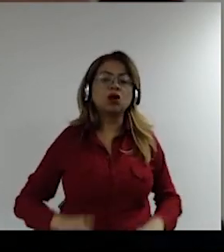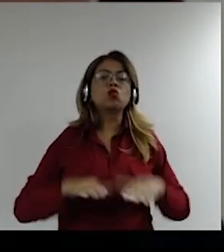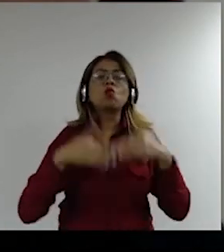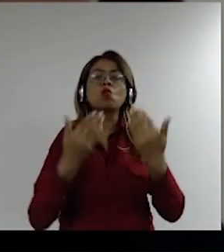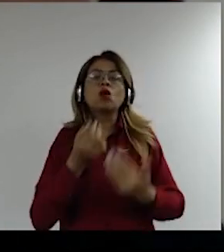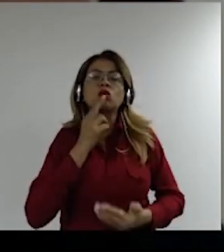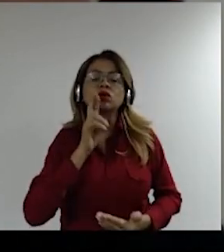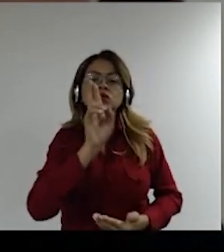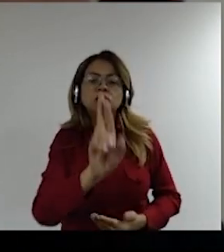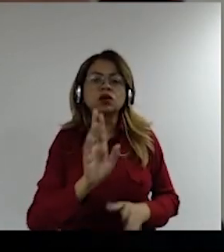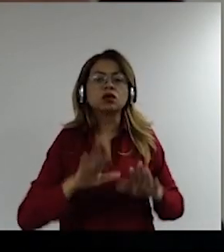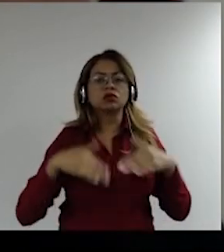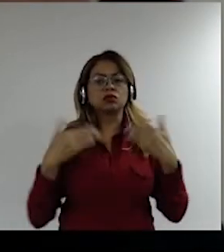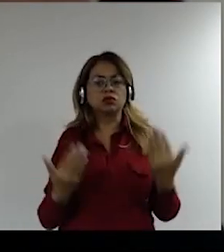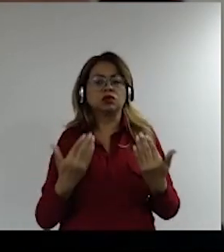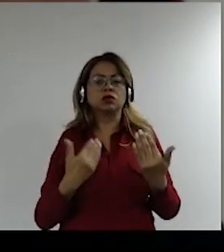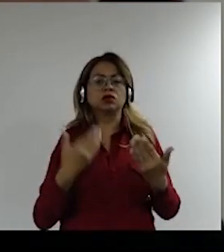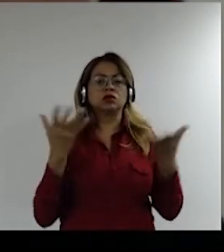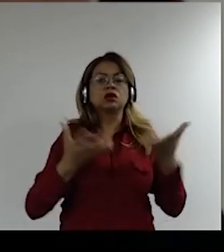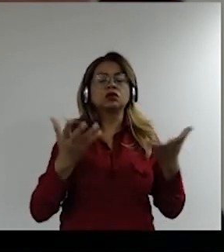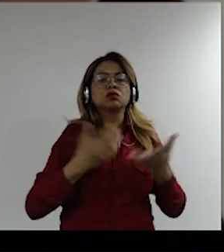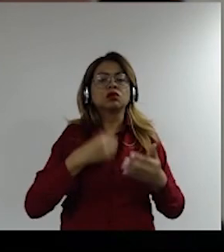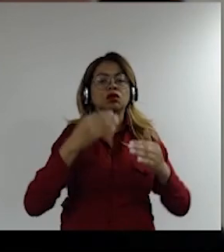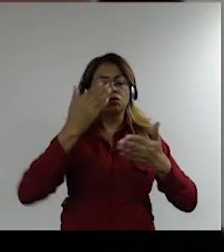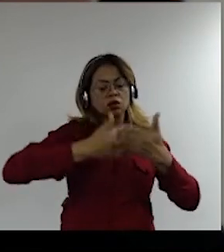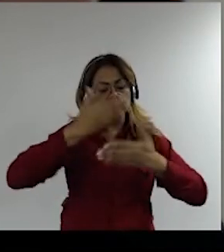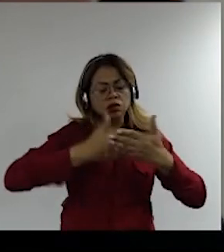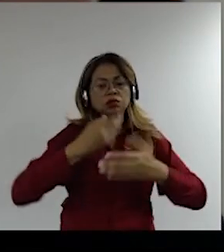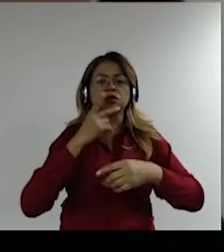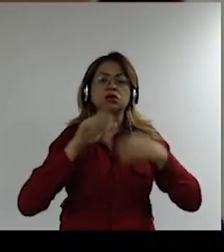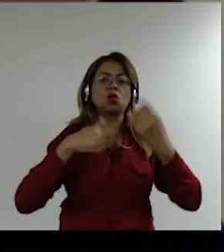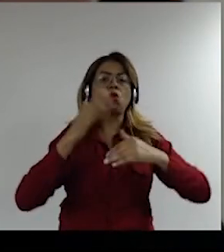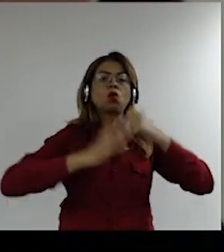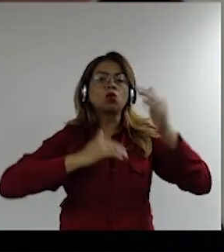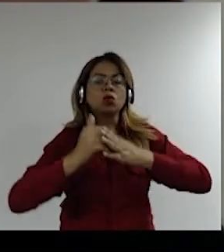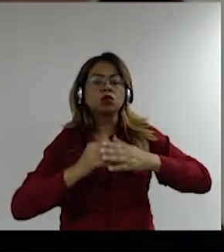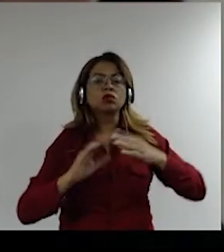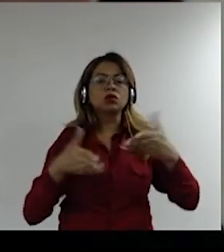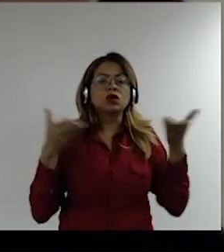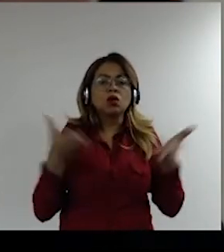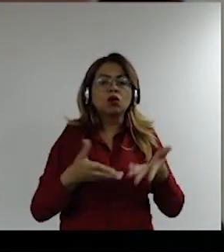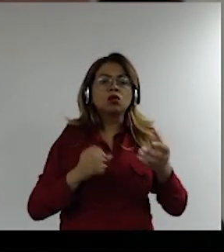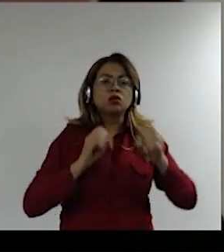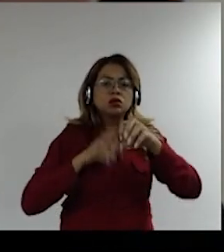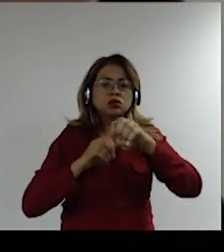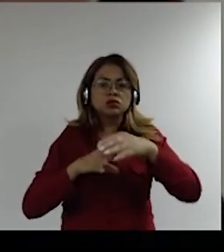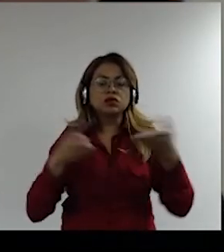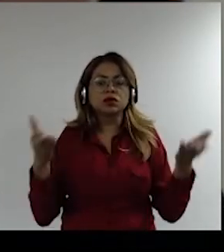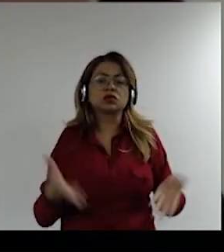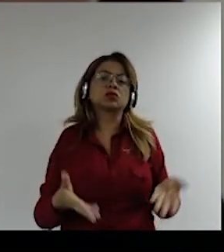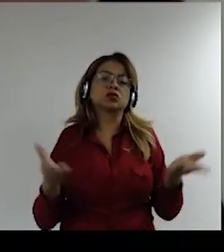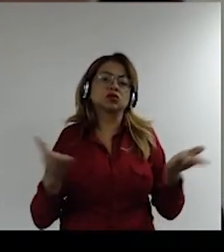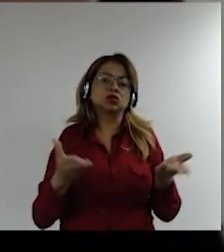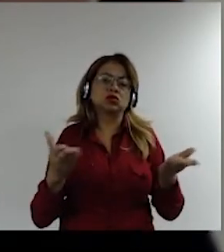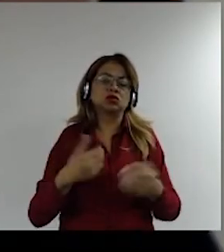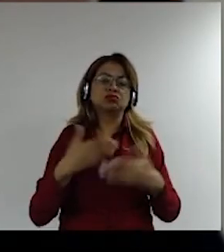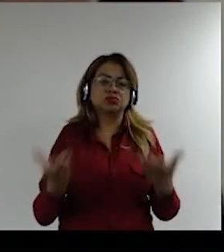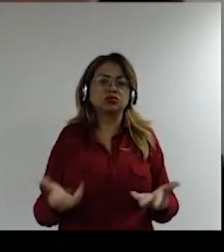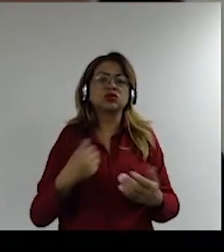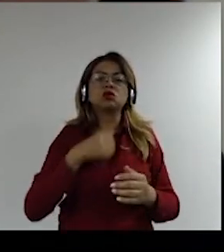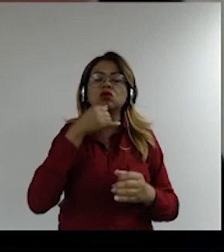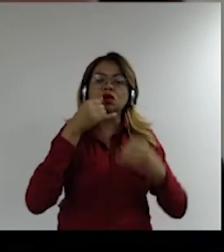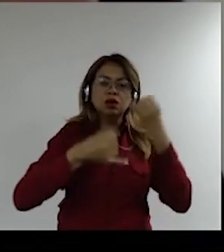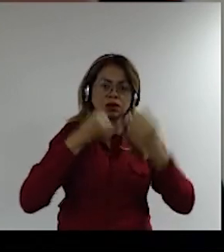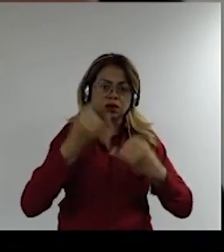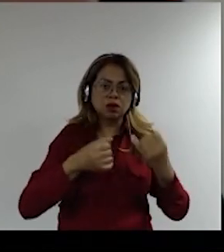como está se aferindo, avaliando a qualidade do ensino ofertado por esses milhares de instituições? Eu vou dar